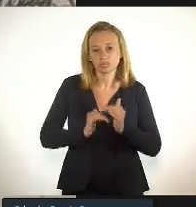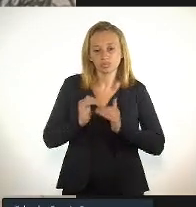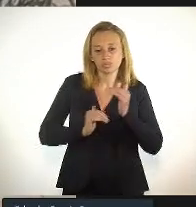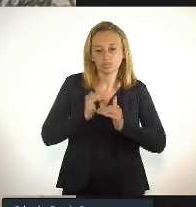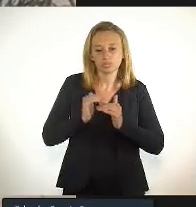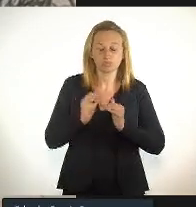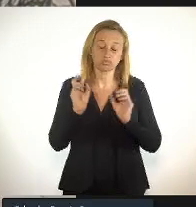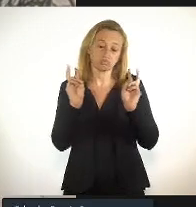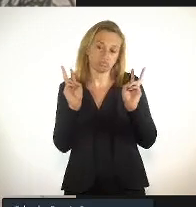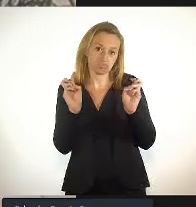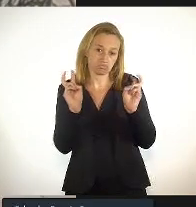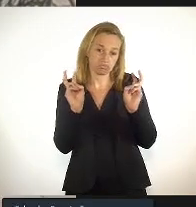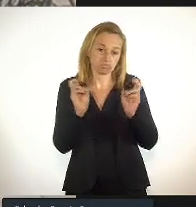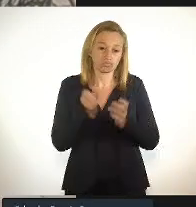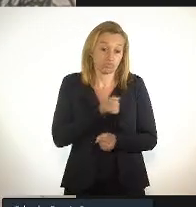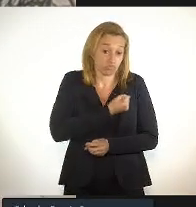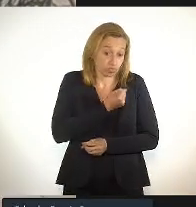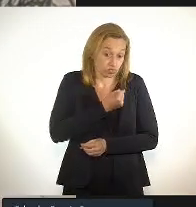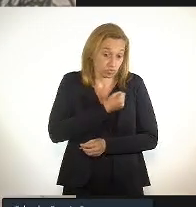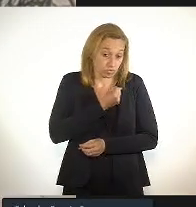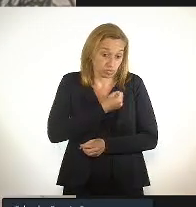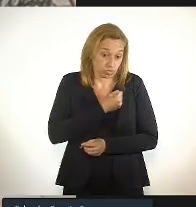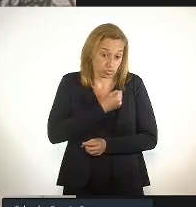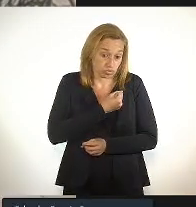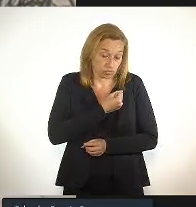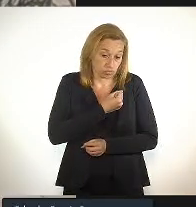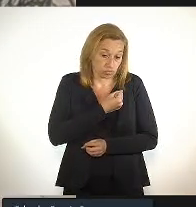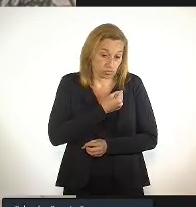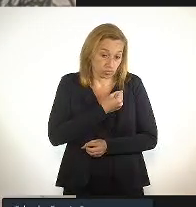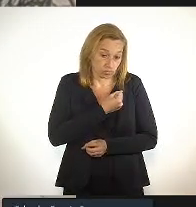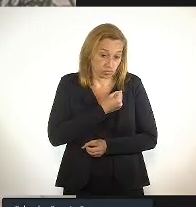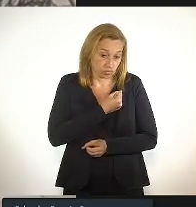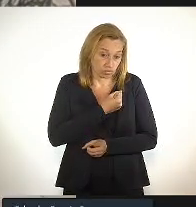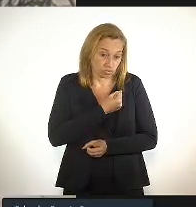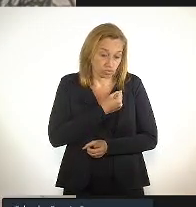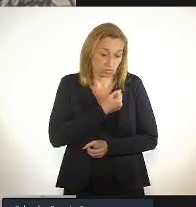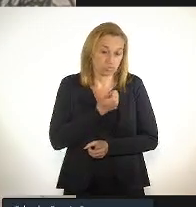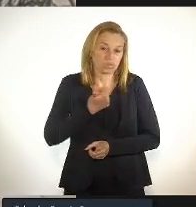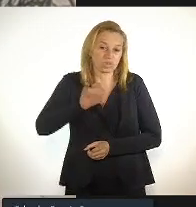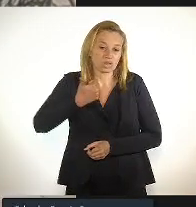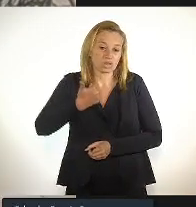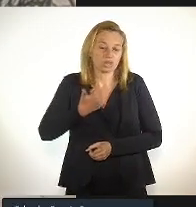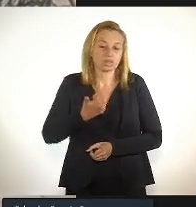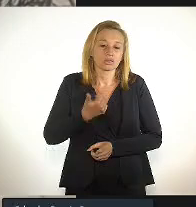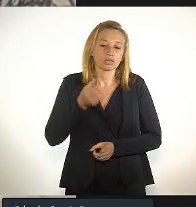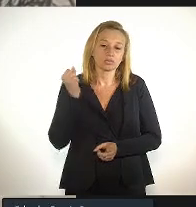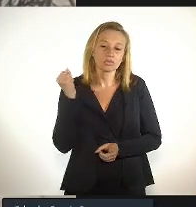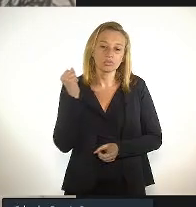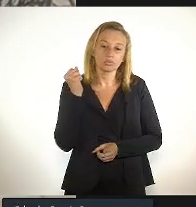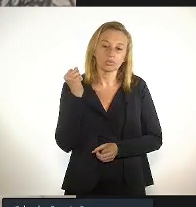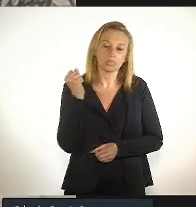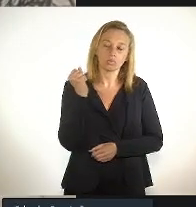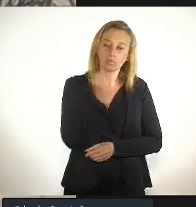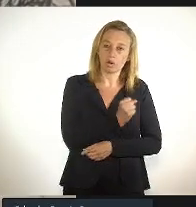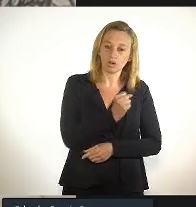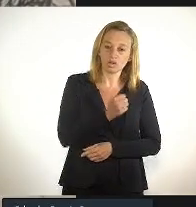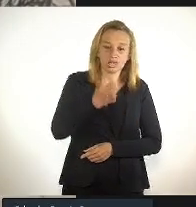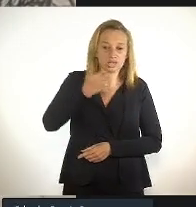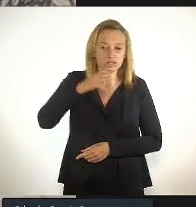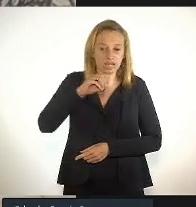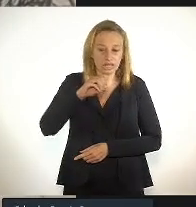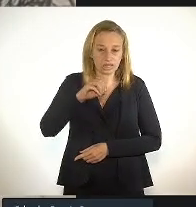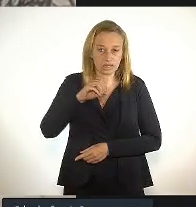em termos de números de homicídios. A cada 10 homicídios no Brasil, 7 são